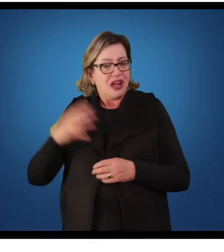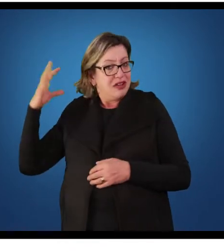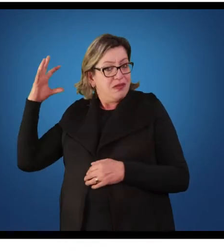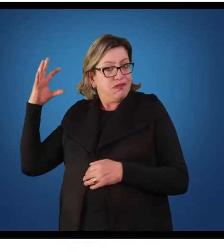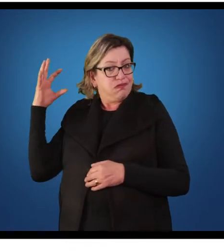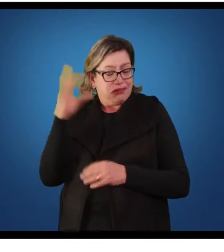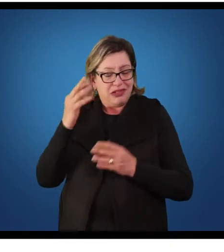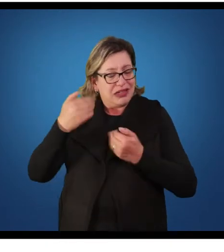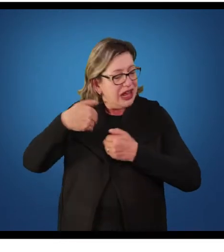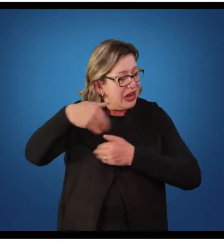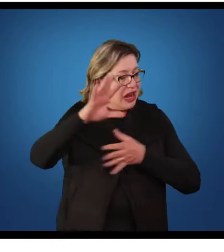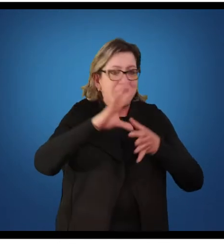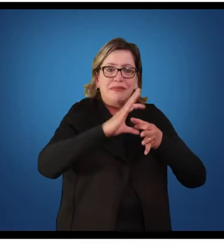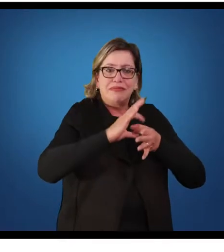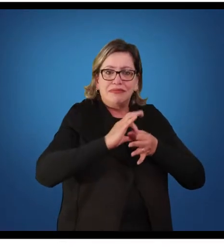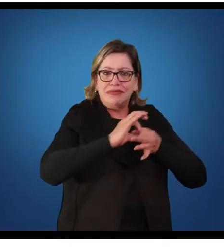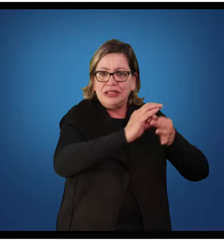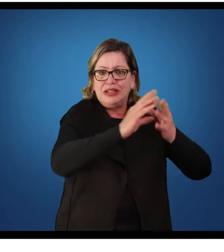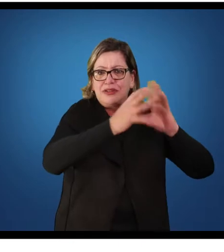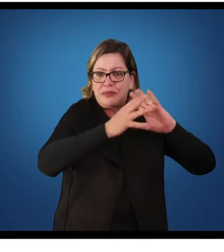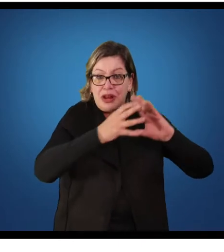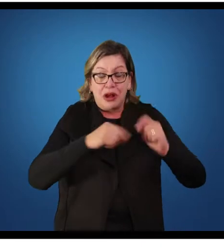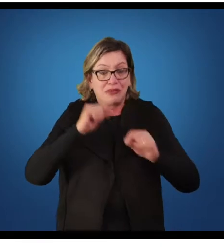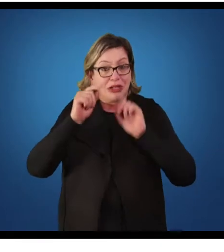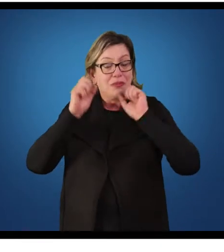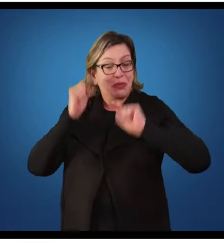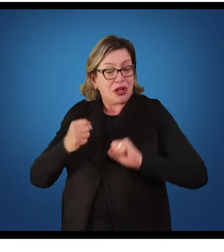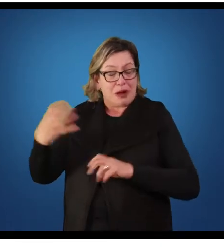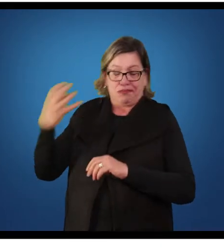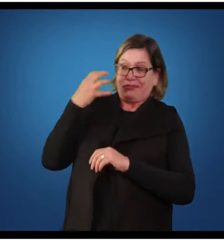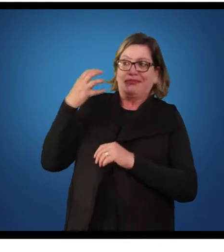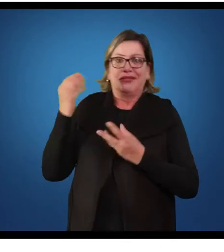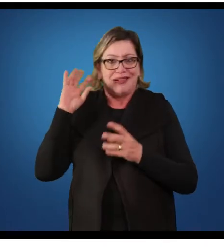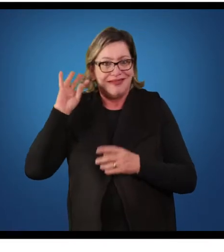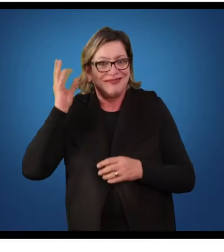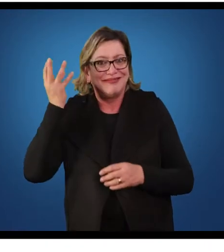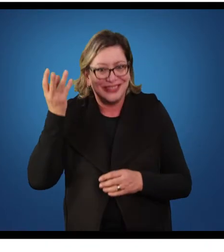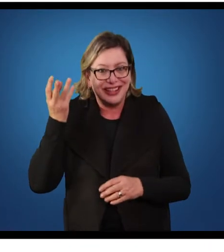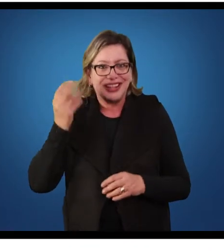arremessa e deixa a bola, senão vai levar a bolada, certo,